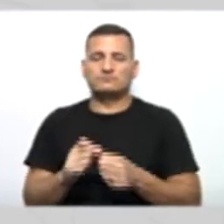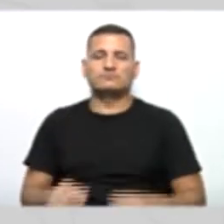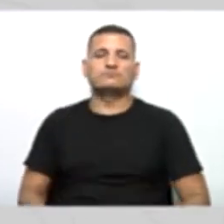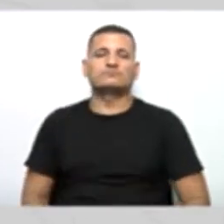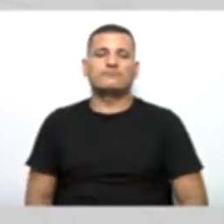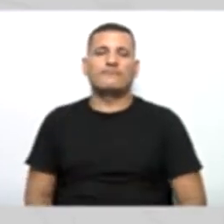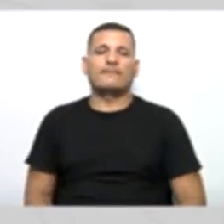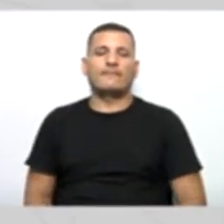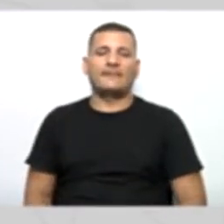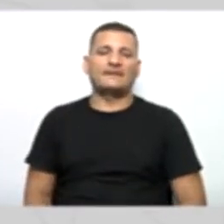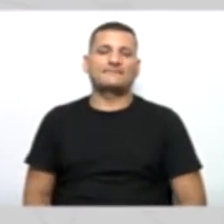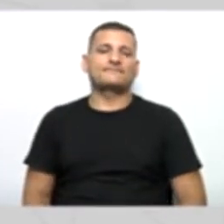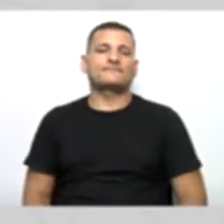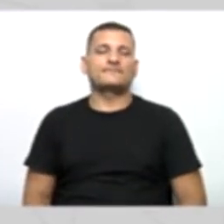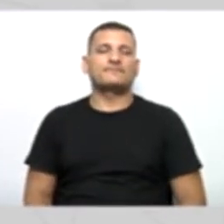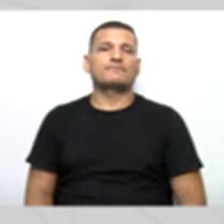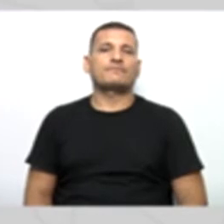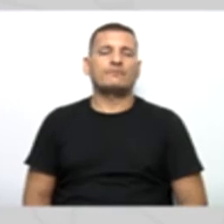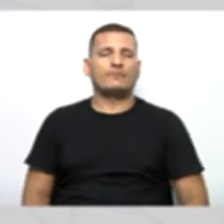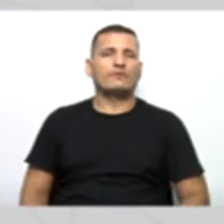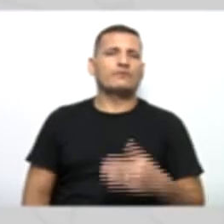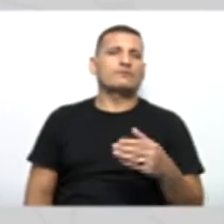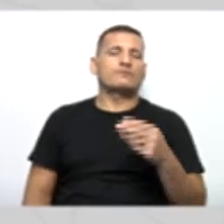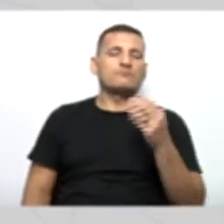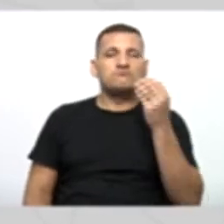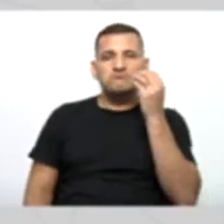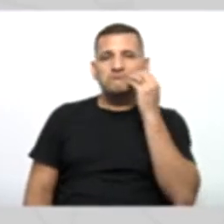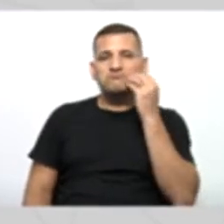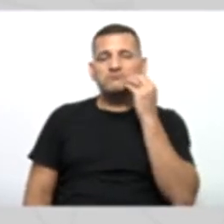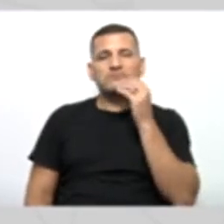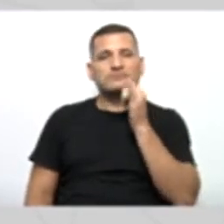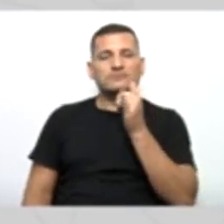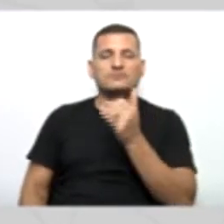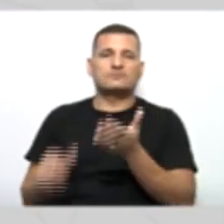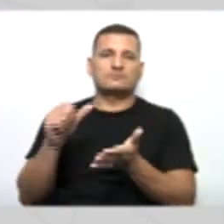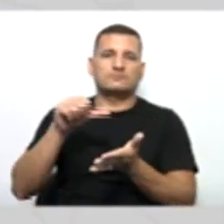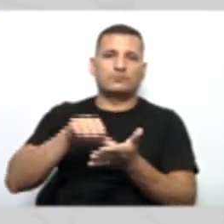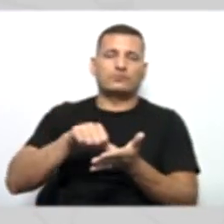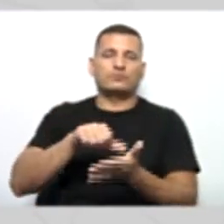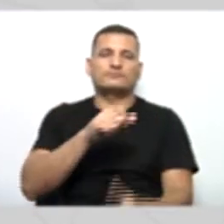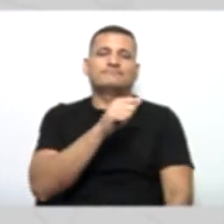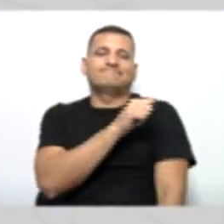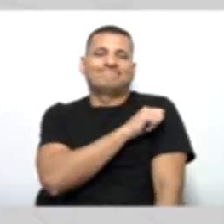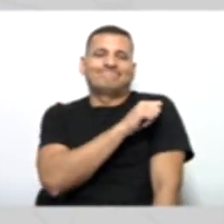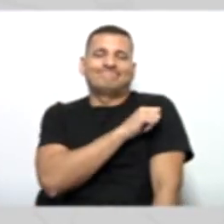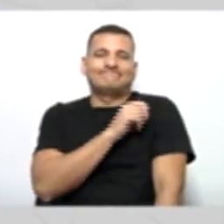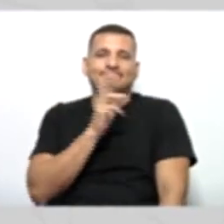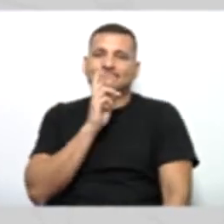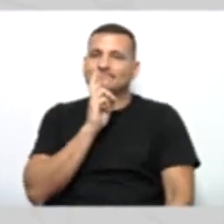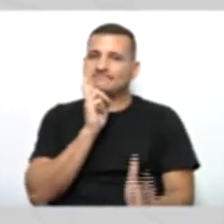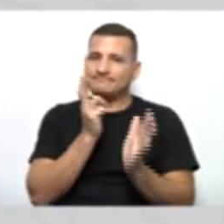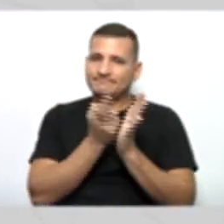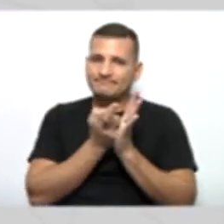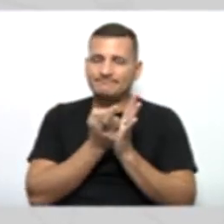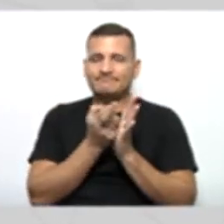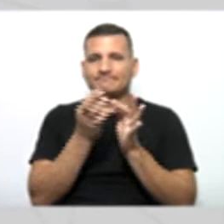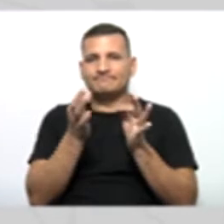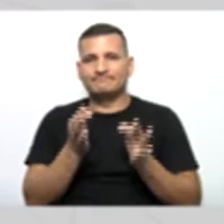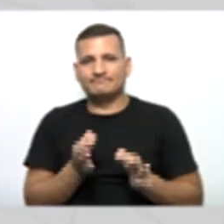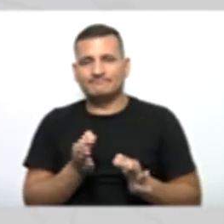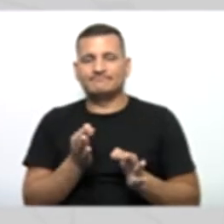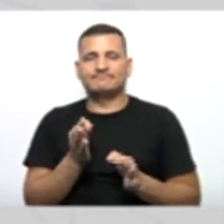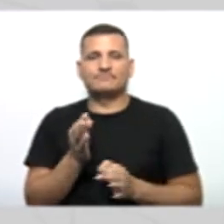lá, professor Willis, ver se os alunos dos polos, como foi a resposta deles. Será que foi correto? Será